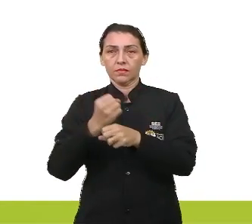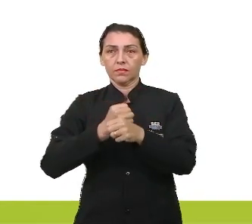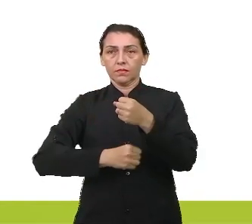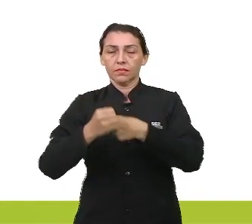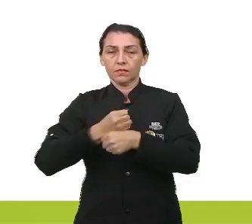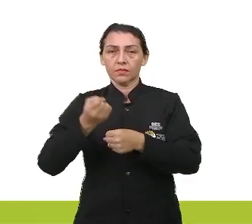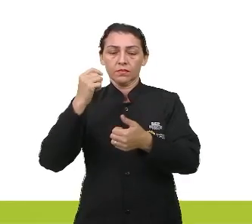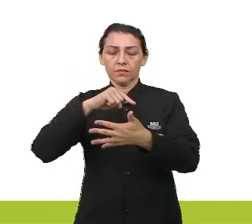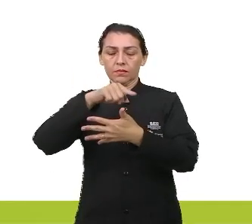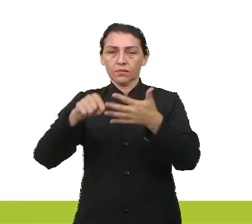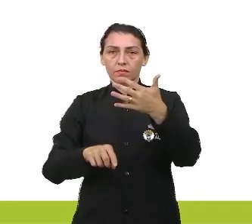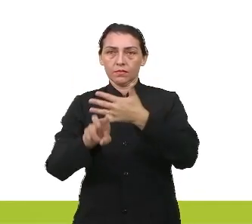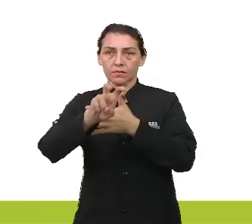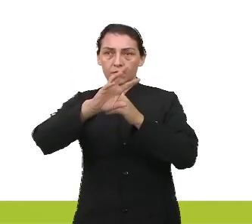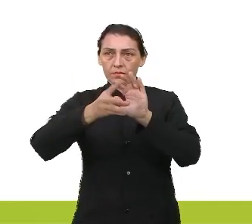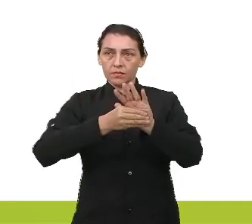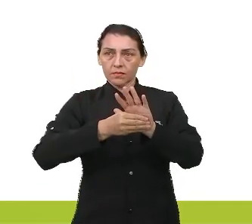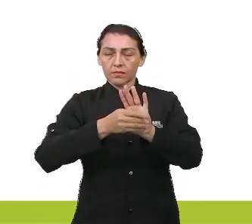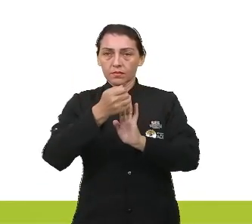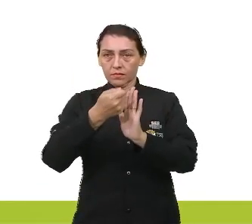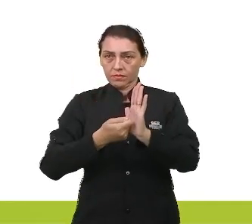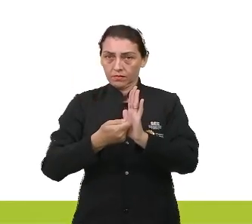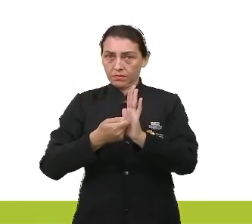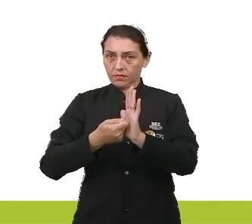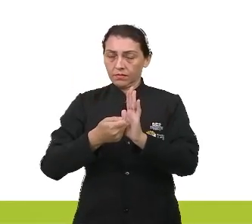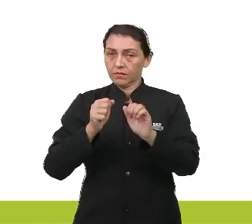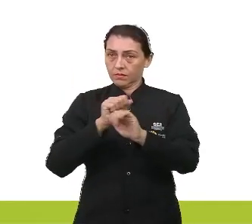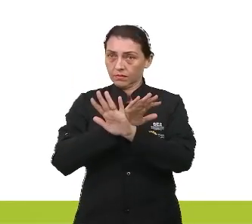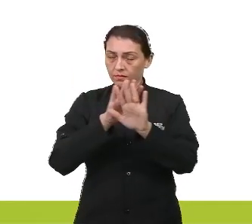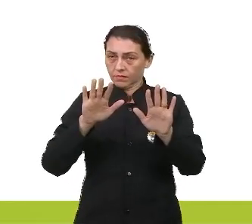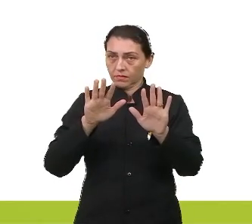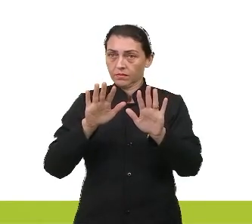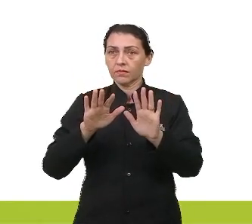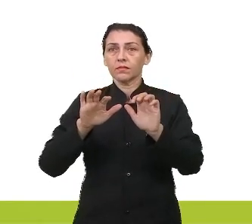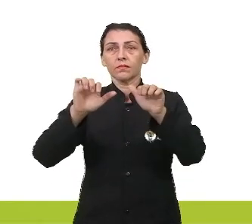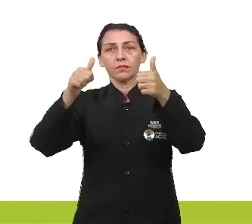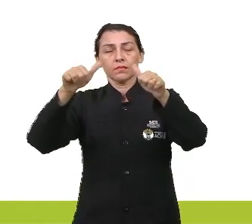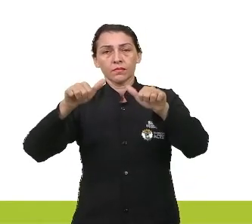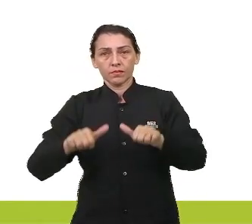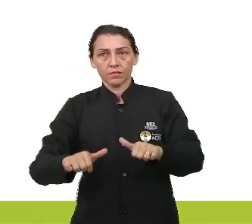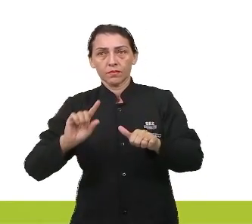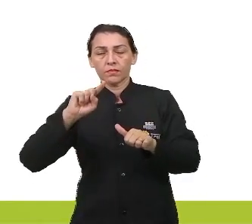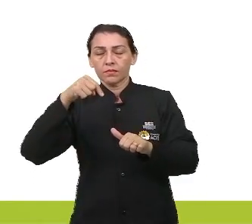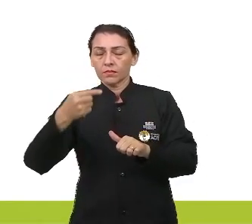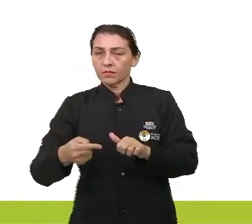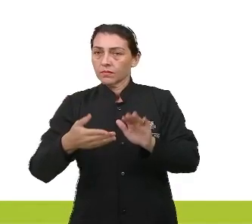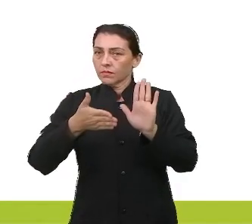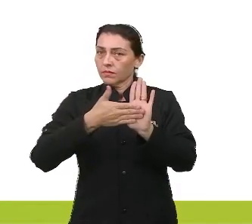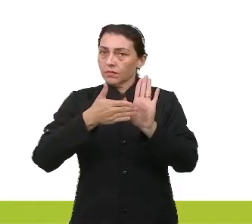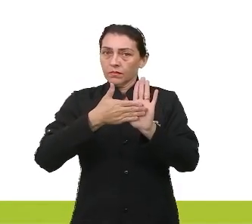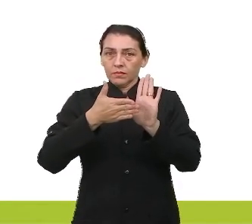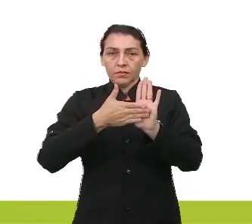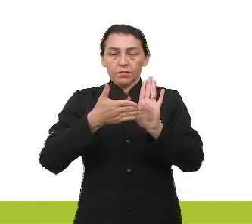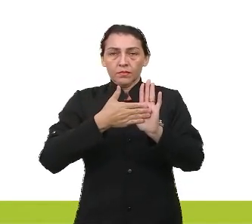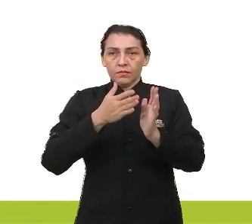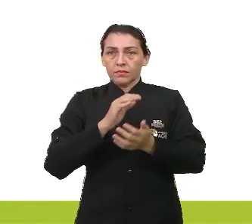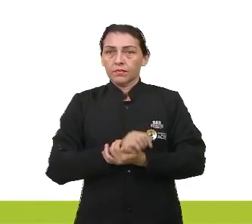elementos. Ficou claro, pessoal? Sim? Então, vamos analisar a próxima proposta de